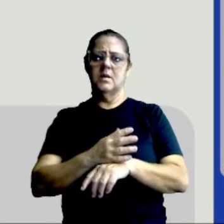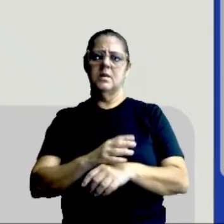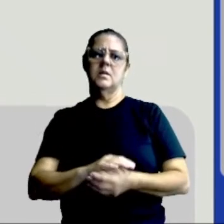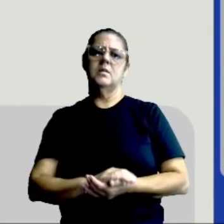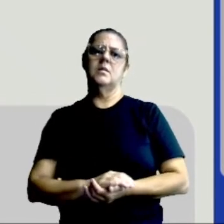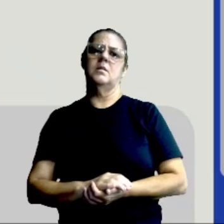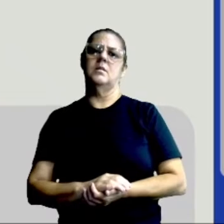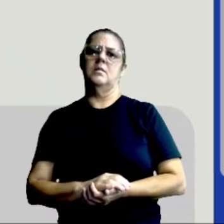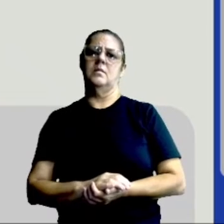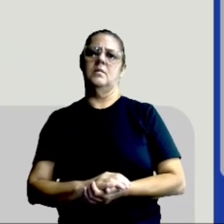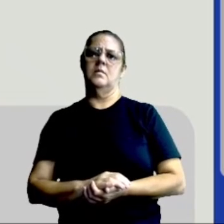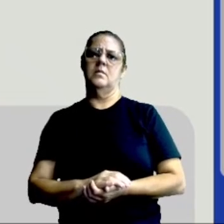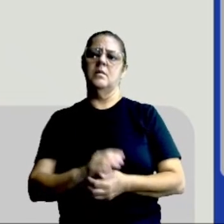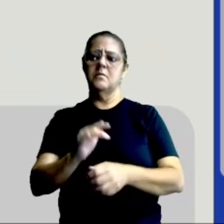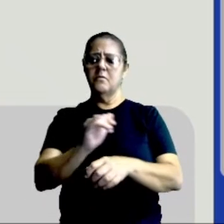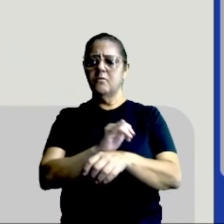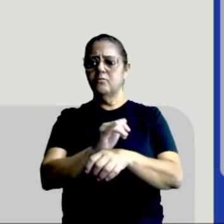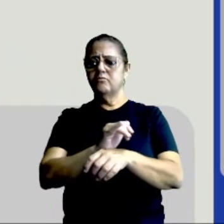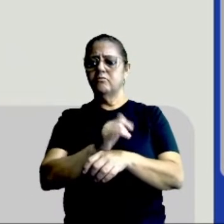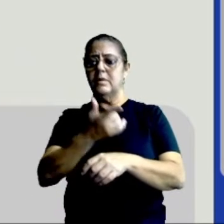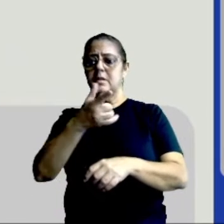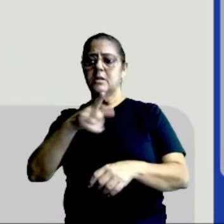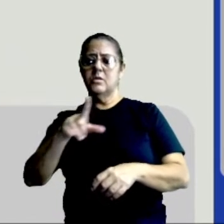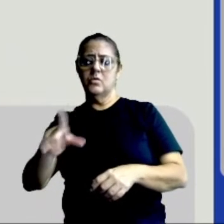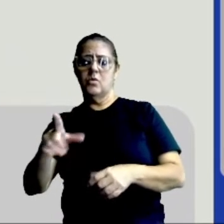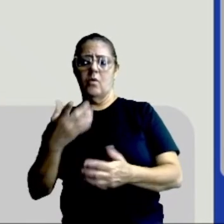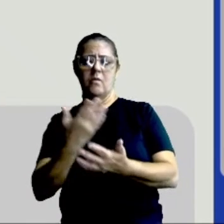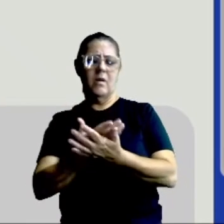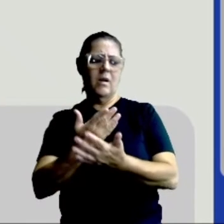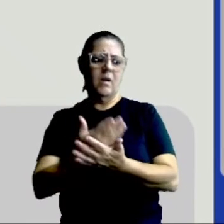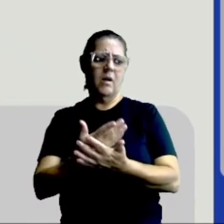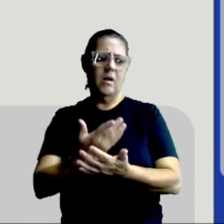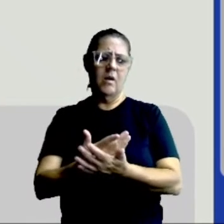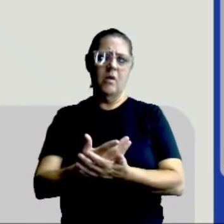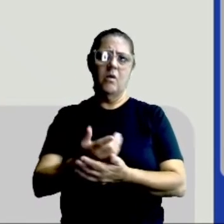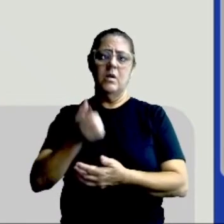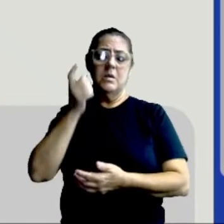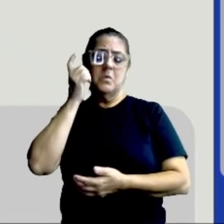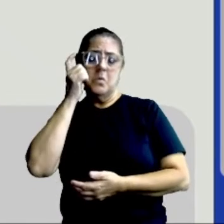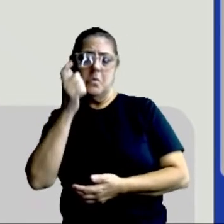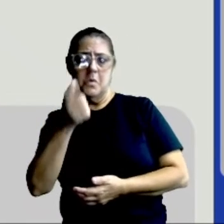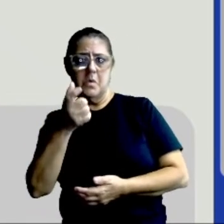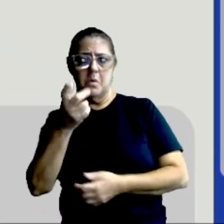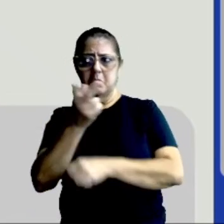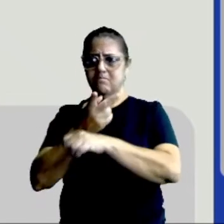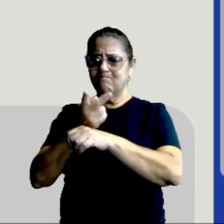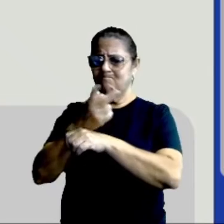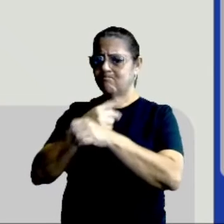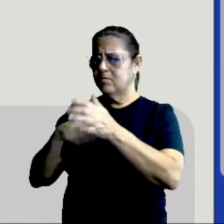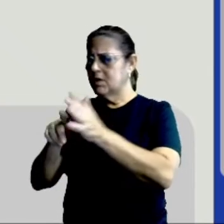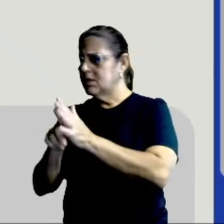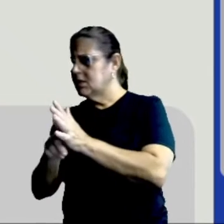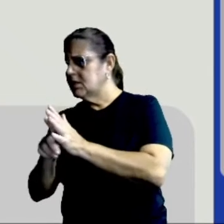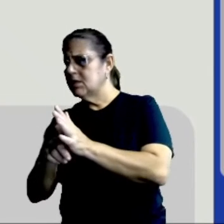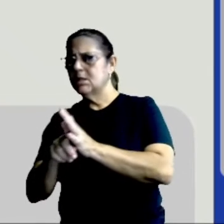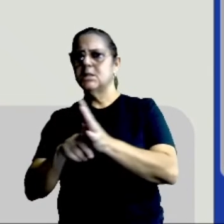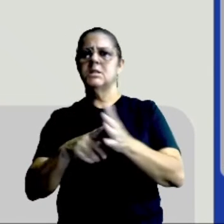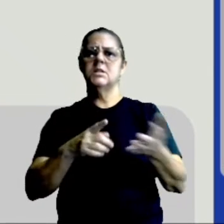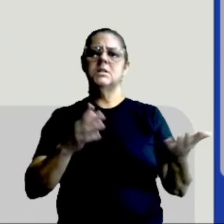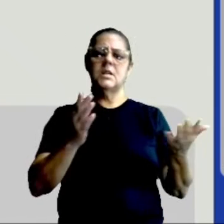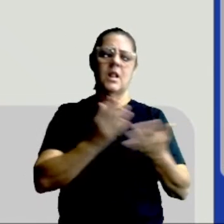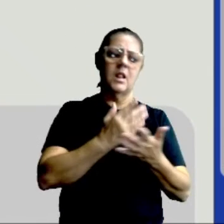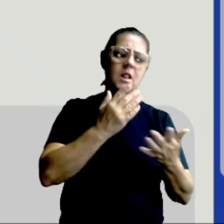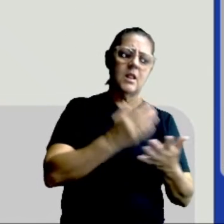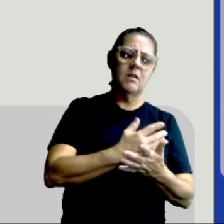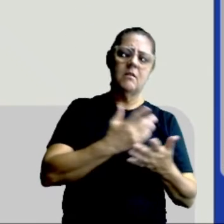assistir a videoaula quantas vezes for necessário, voltar, ser curioso, ir em busca de outras fontes, né, em livros,